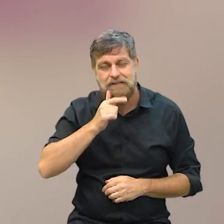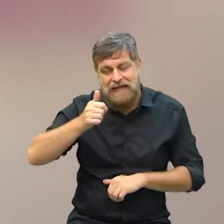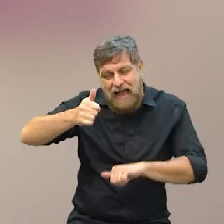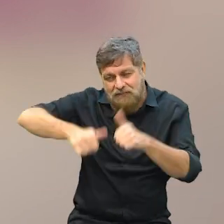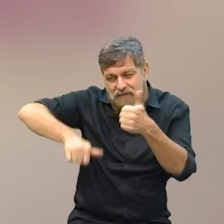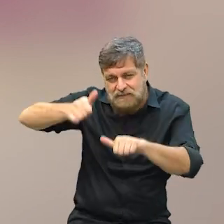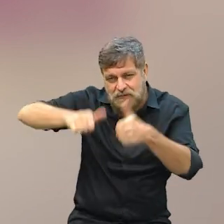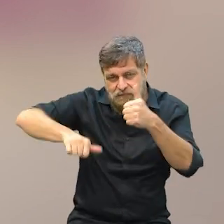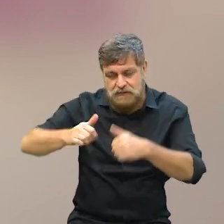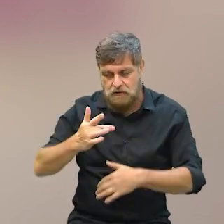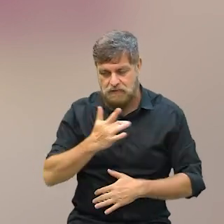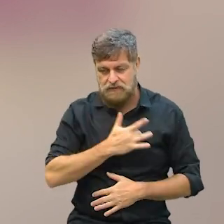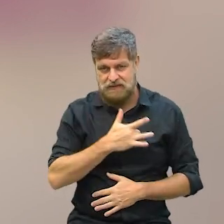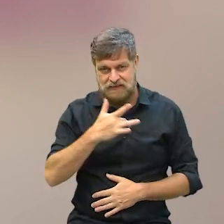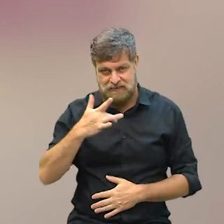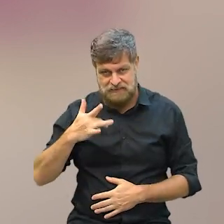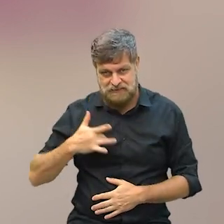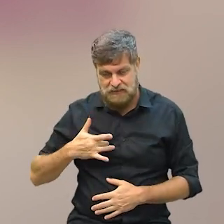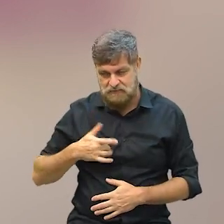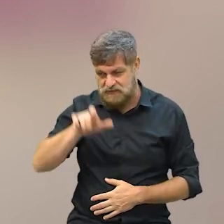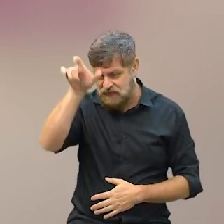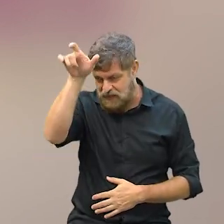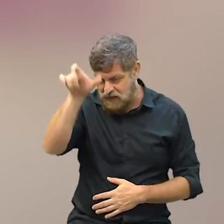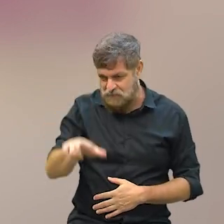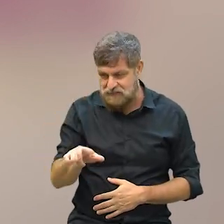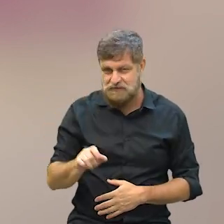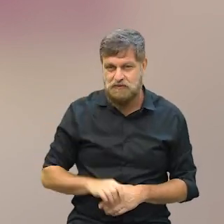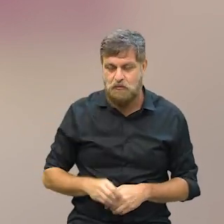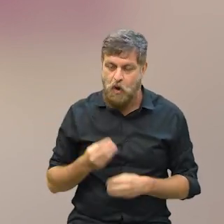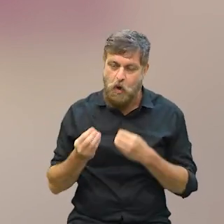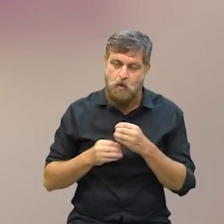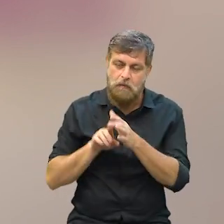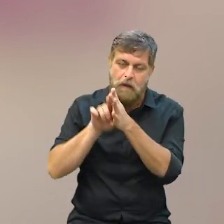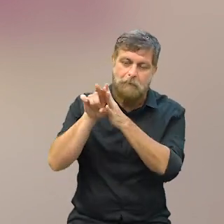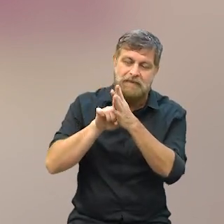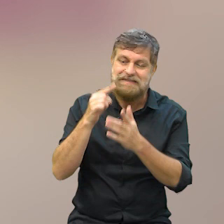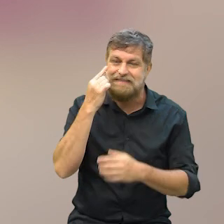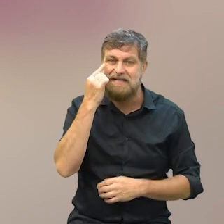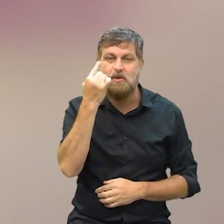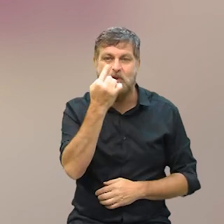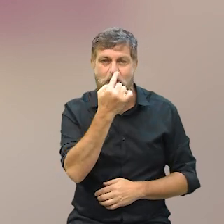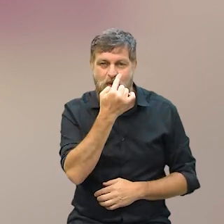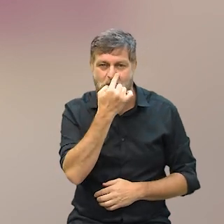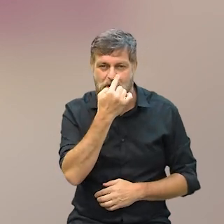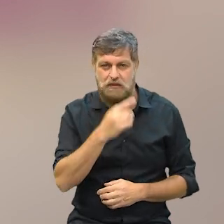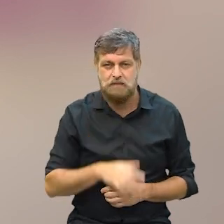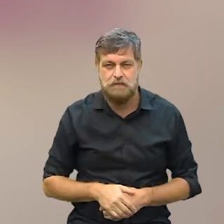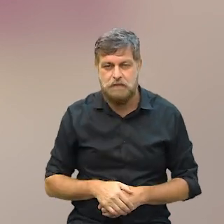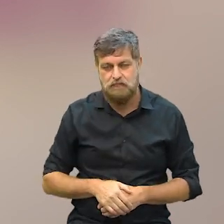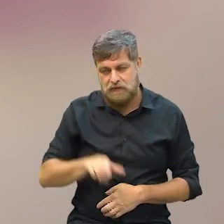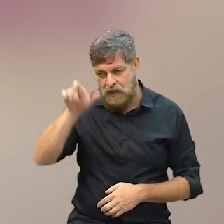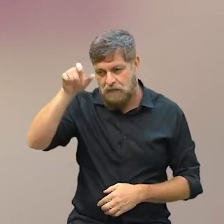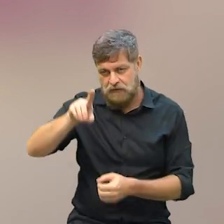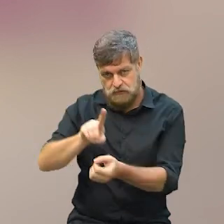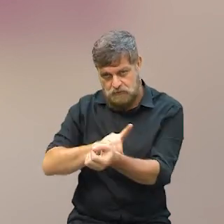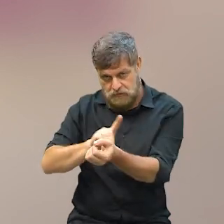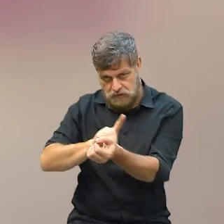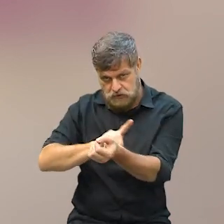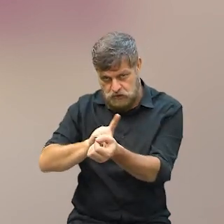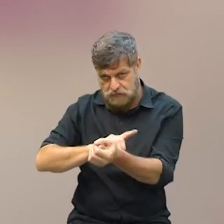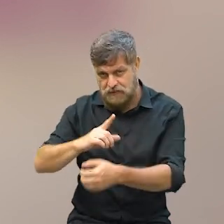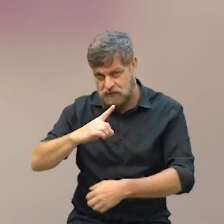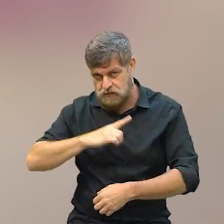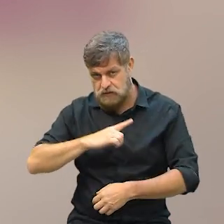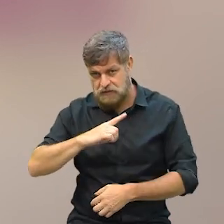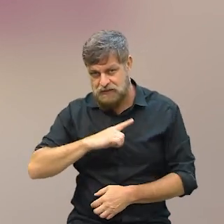uma avaliação da saúde, né, vascular desse paciente com o fundo do olho, né? Nos diabéticos,